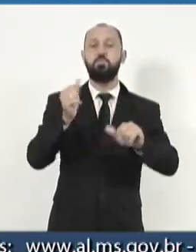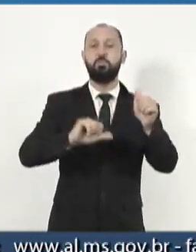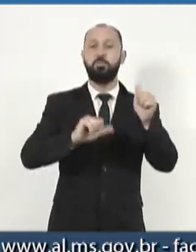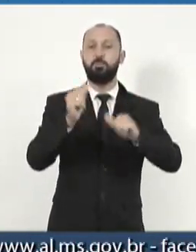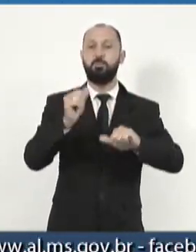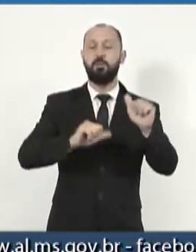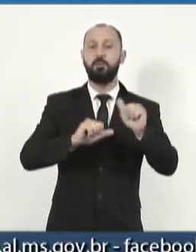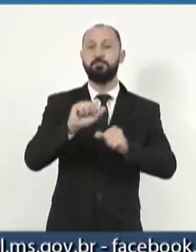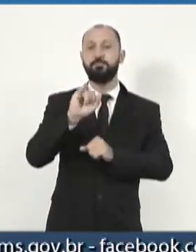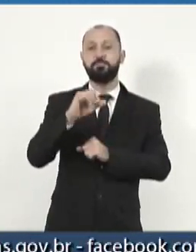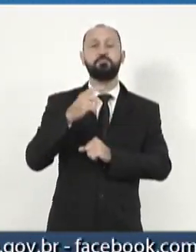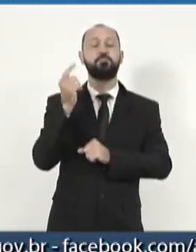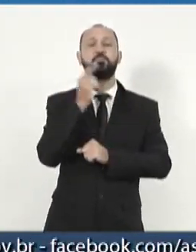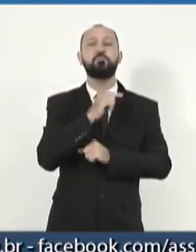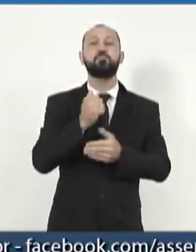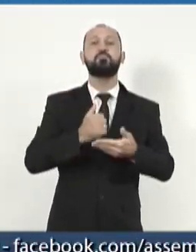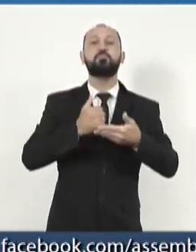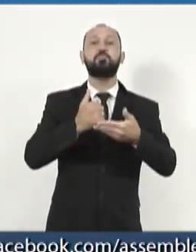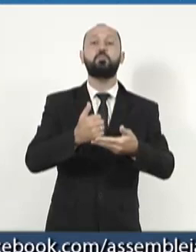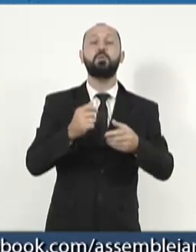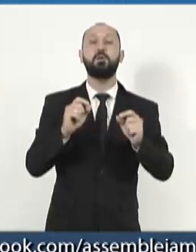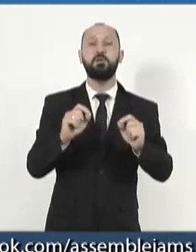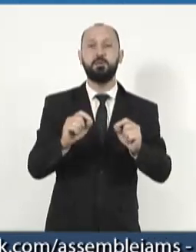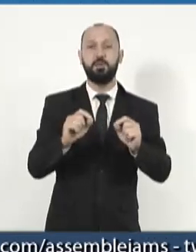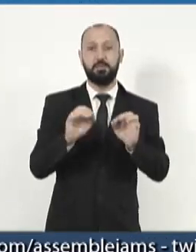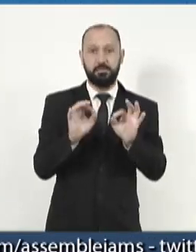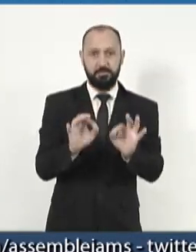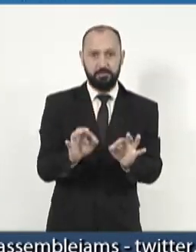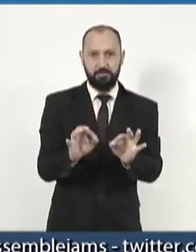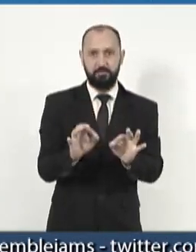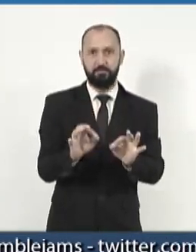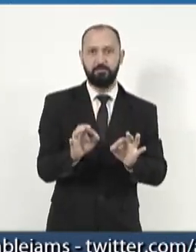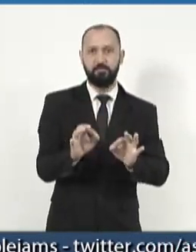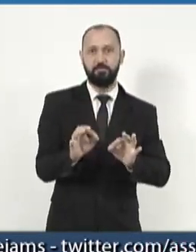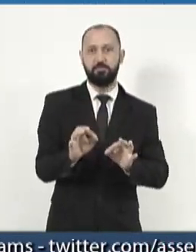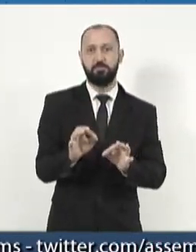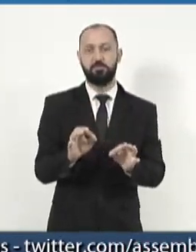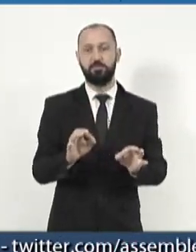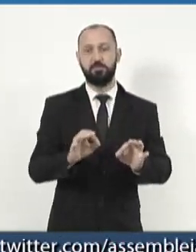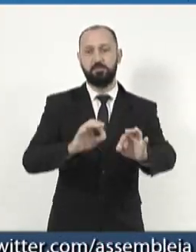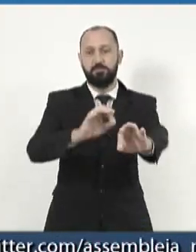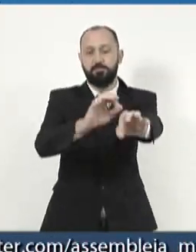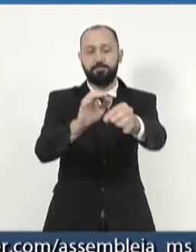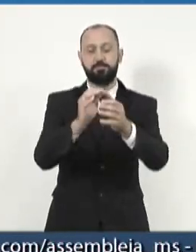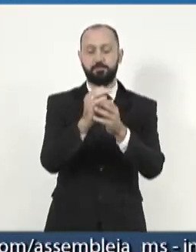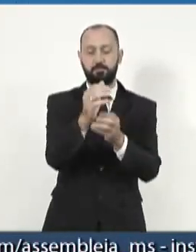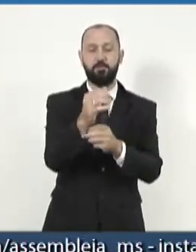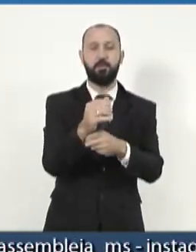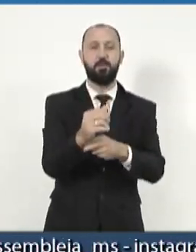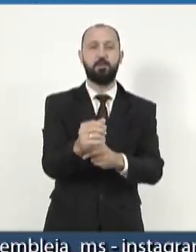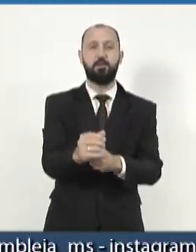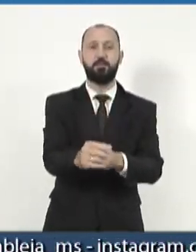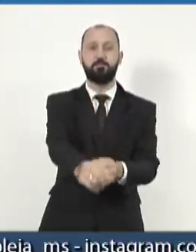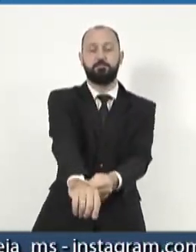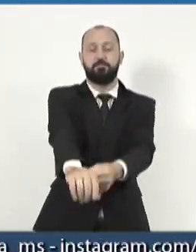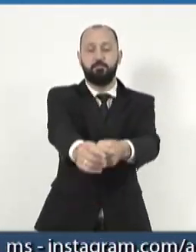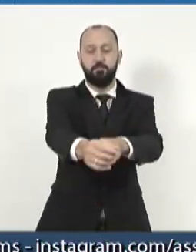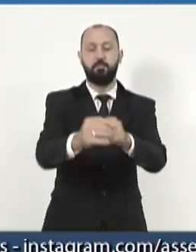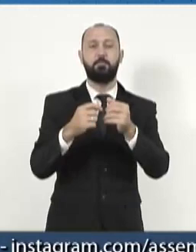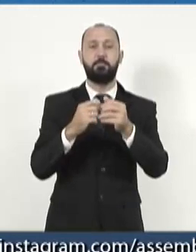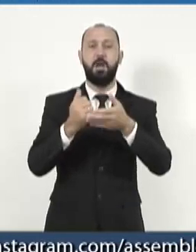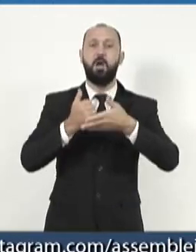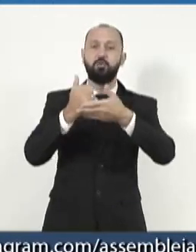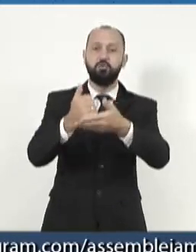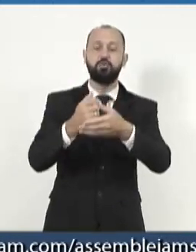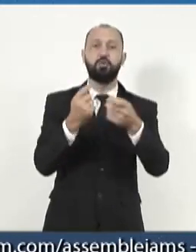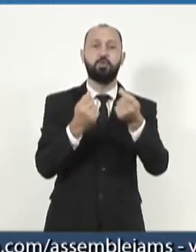última segunda-feira, e o governo do Estado ponderou sobre algumas